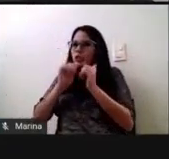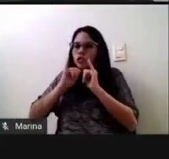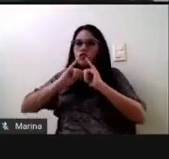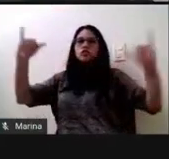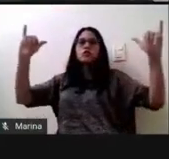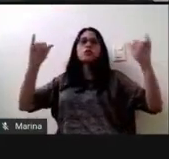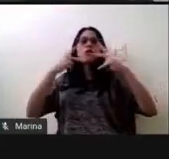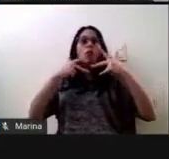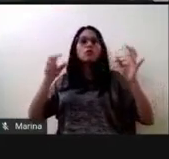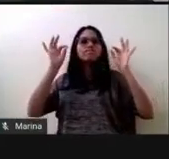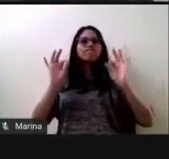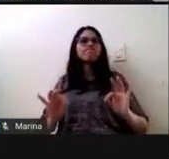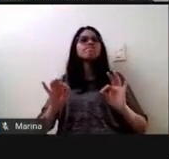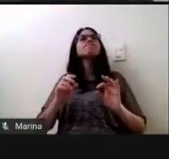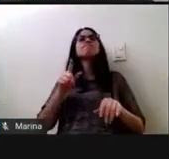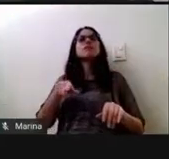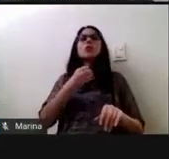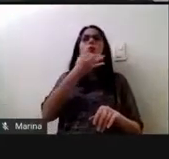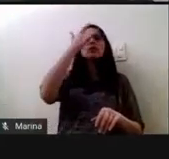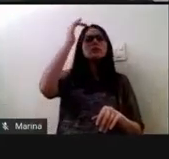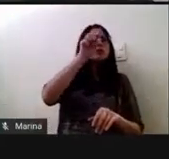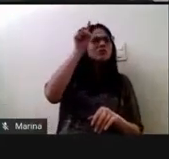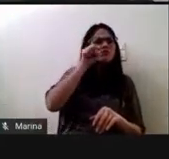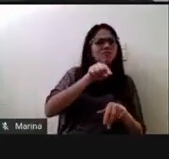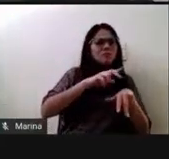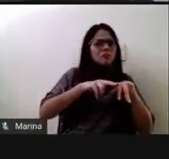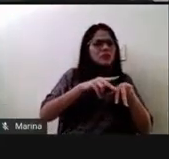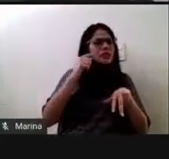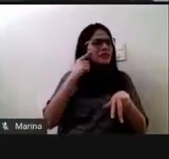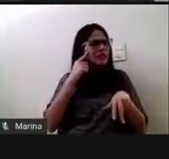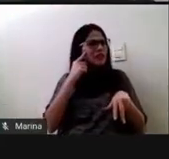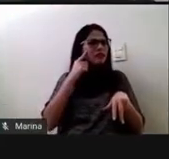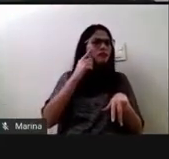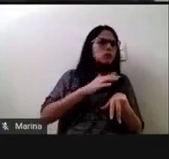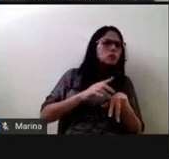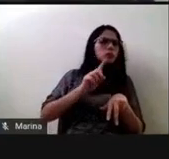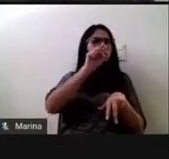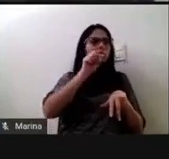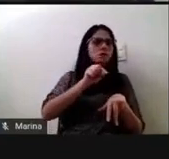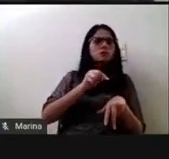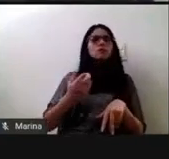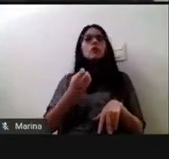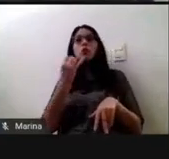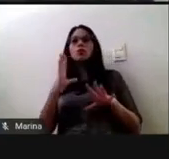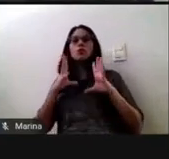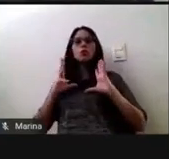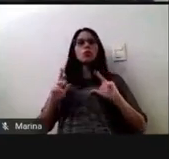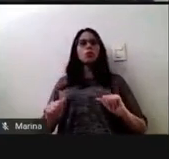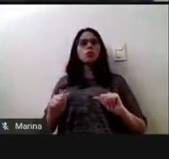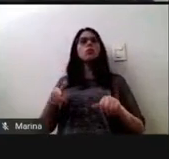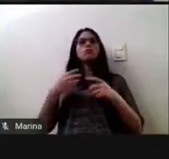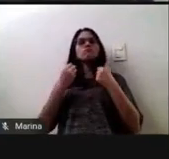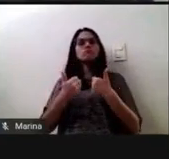casos suspeitos, confirmados, óbitos e mostra a trajetória da pandemia e a parceria entre os veículos, né,